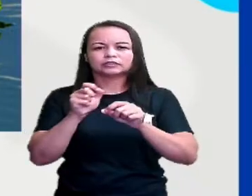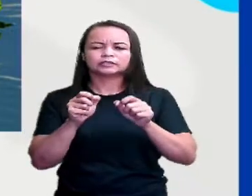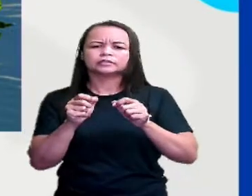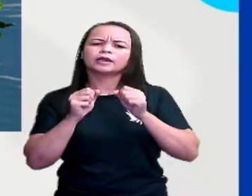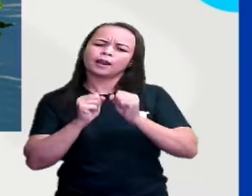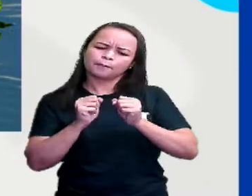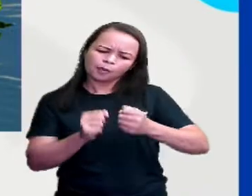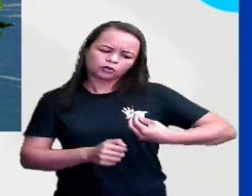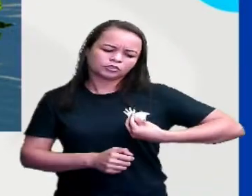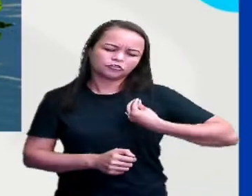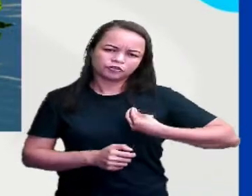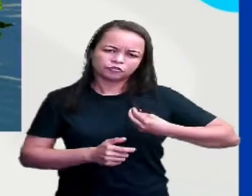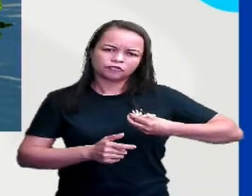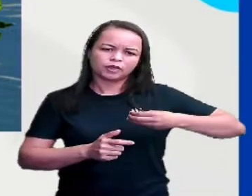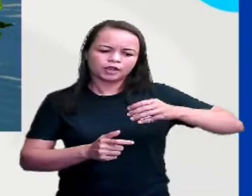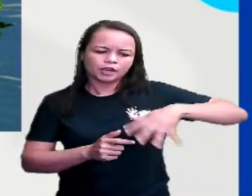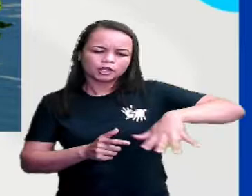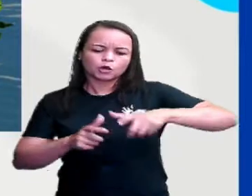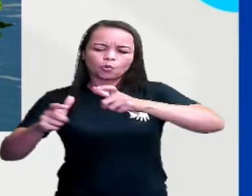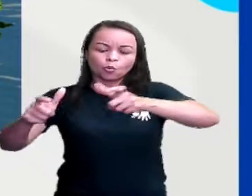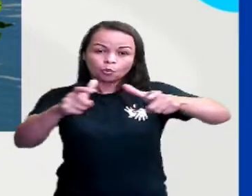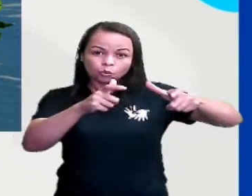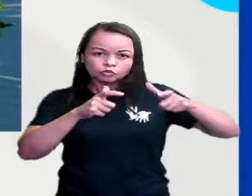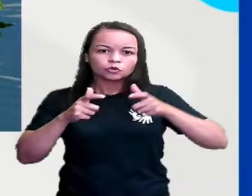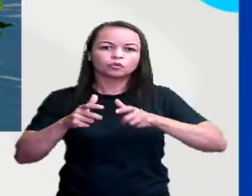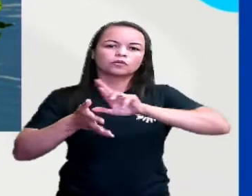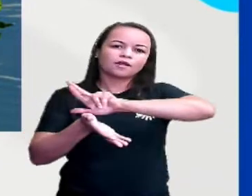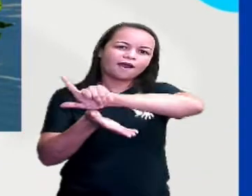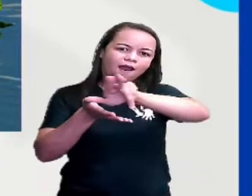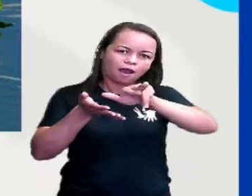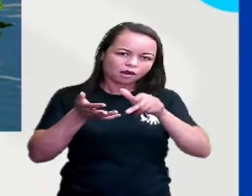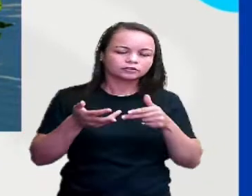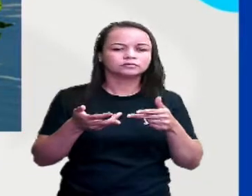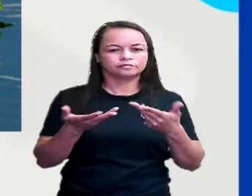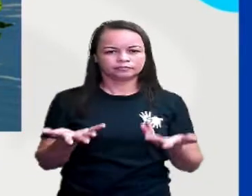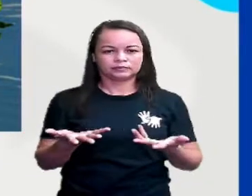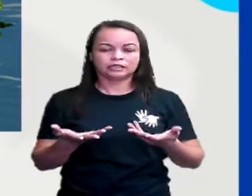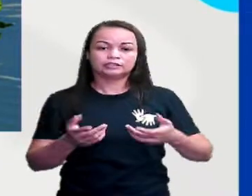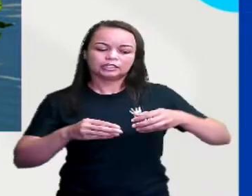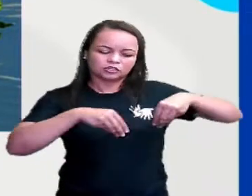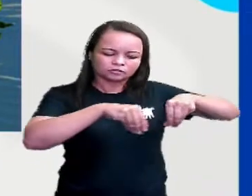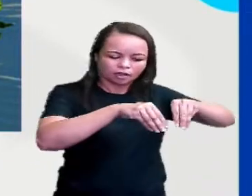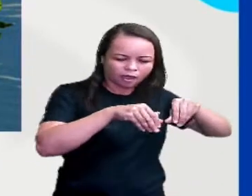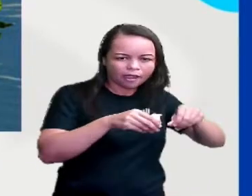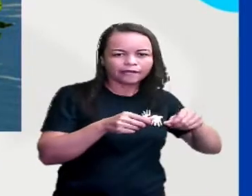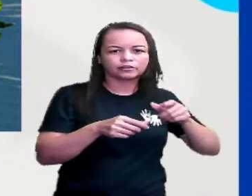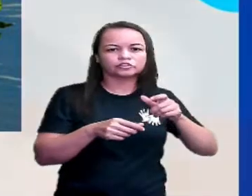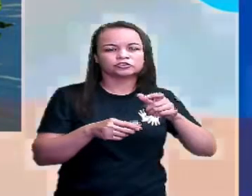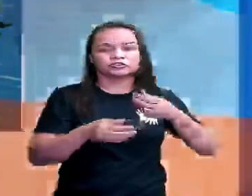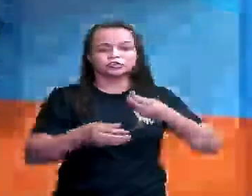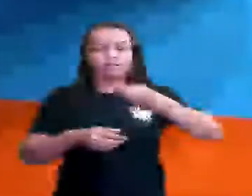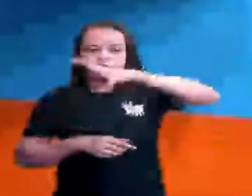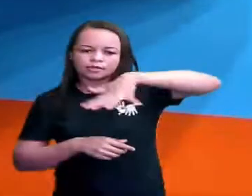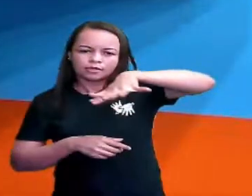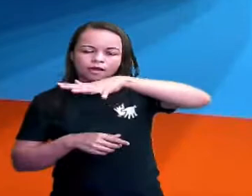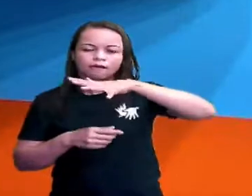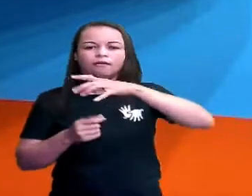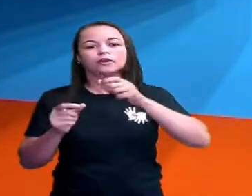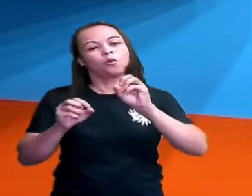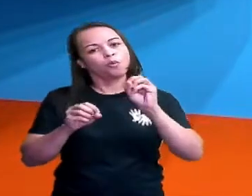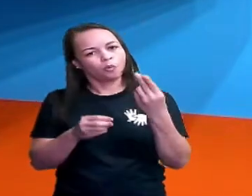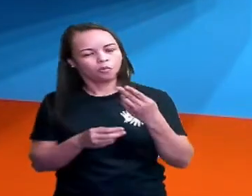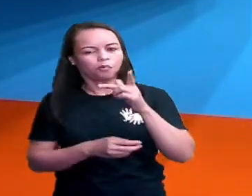elas podem estar distribuídas nos mais diferentes tipos de ambientes, seja ele o terrestre, o aéreo ou o aquático, tá